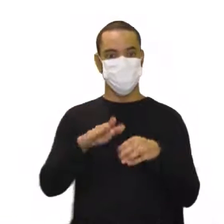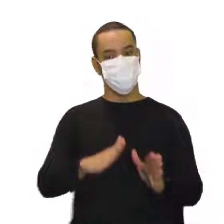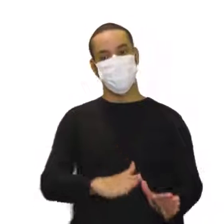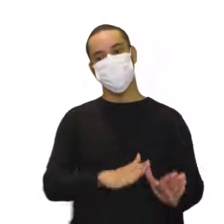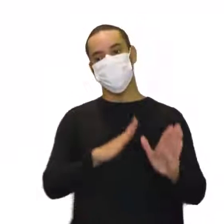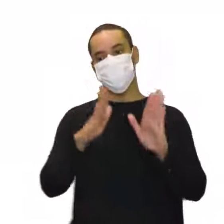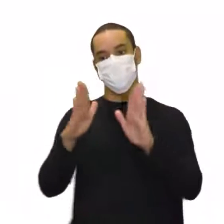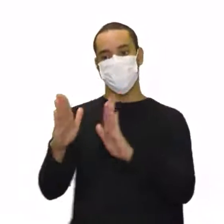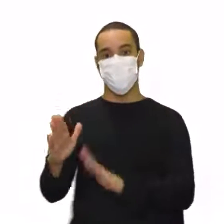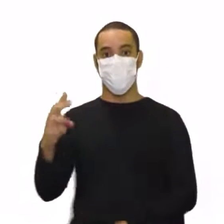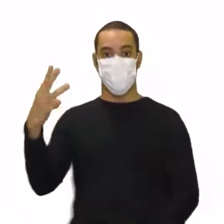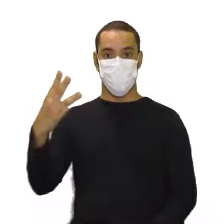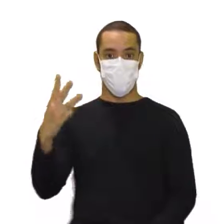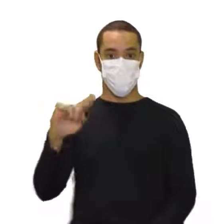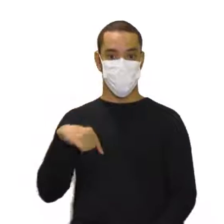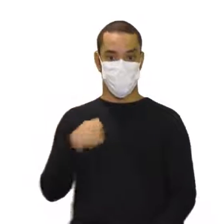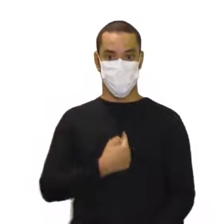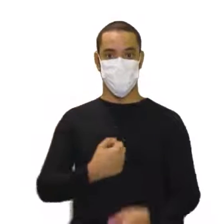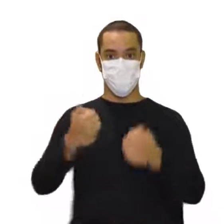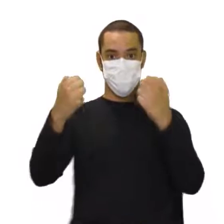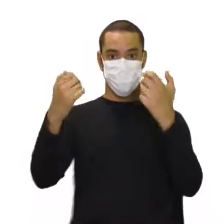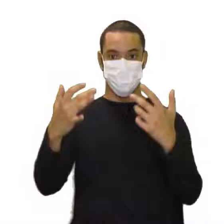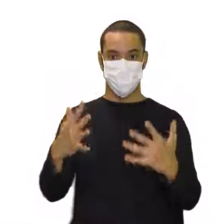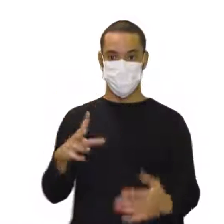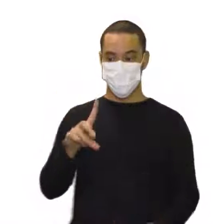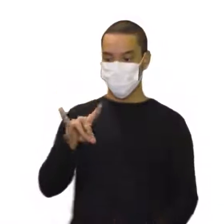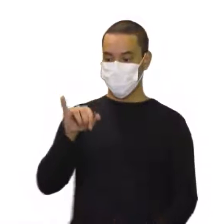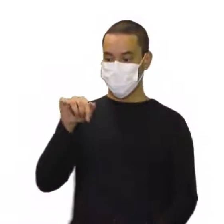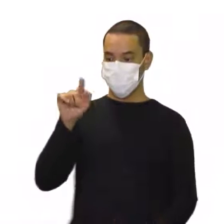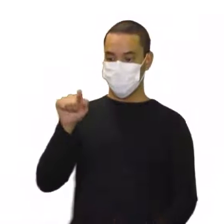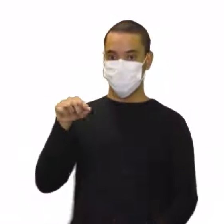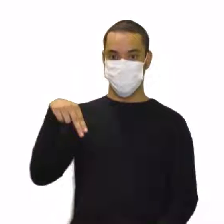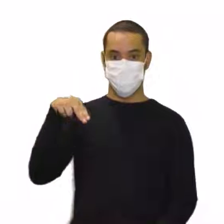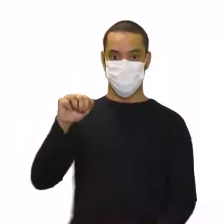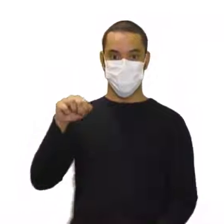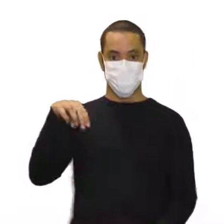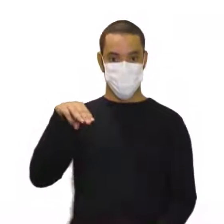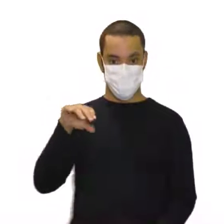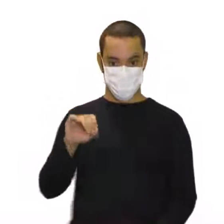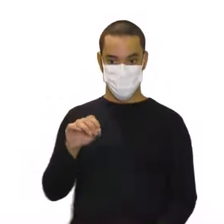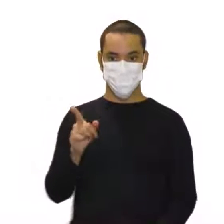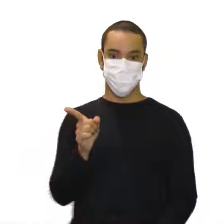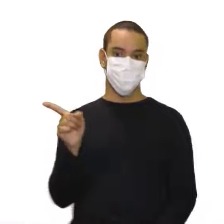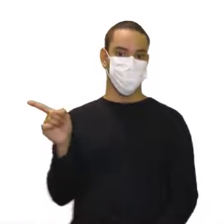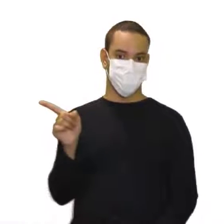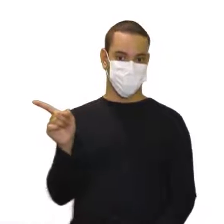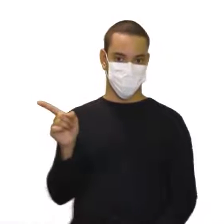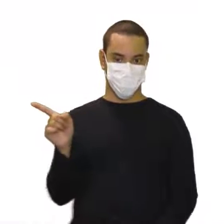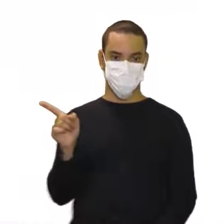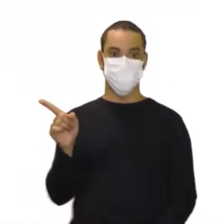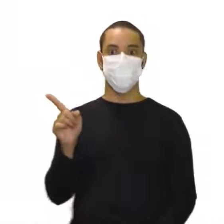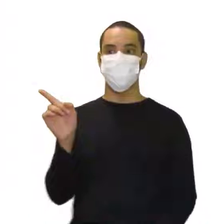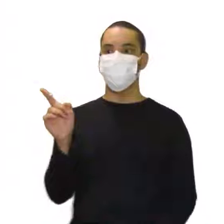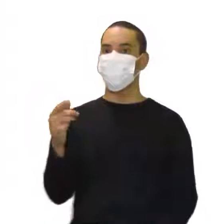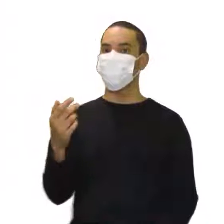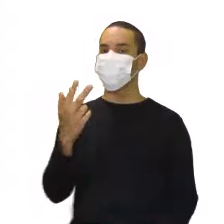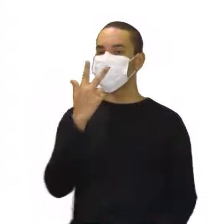Aqui nós falamos do dínamo. Para quem é mais novo, aí não aparece tanto, né,